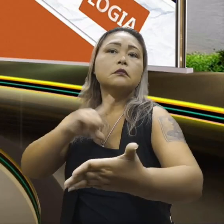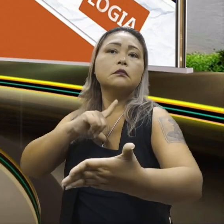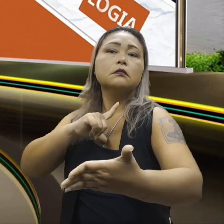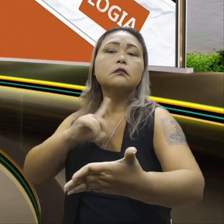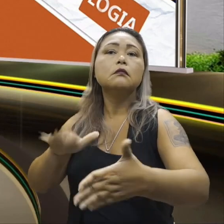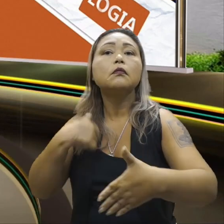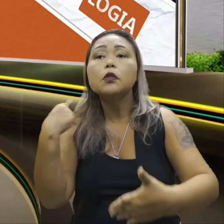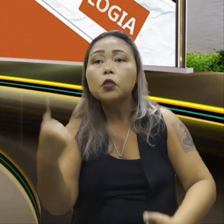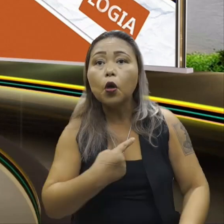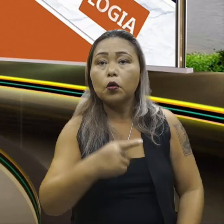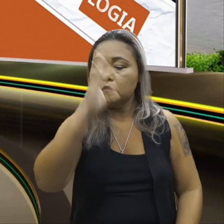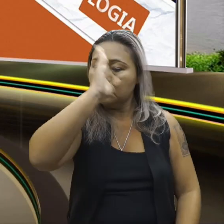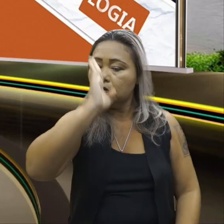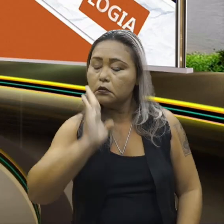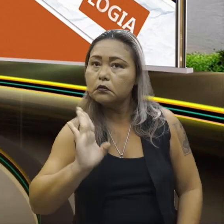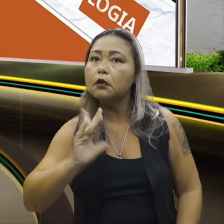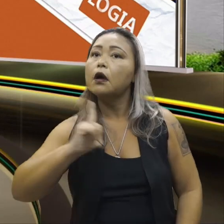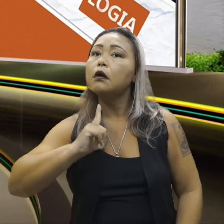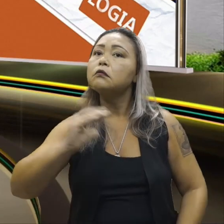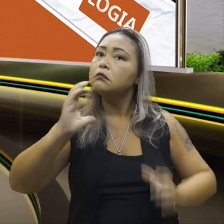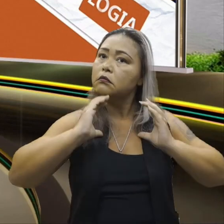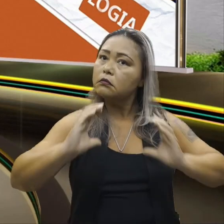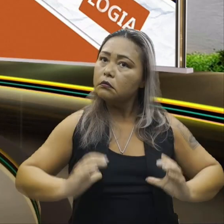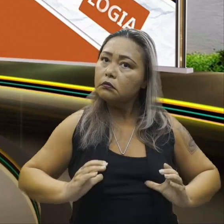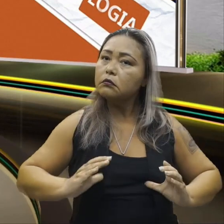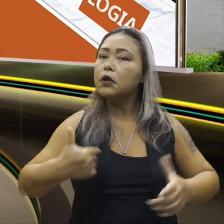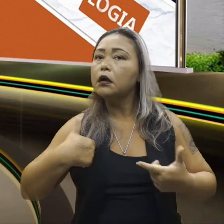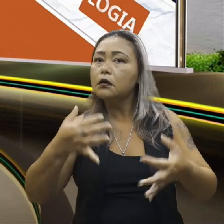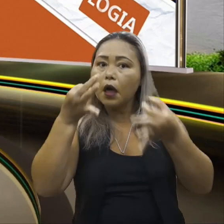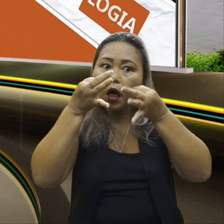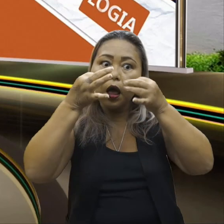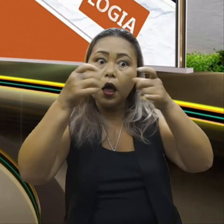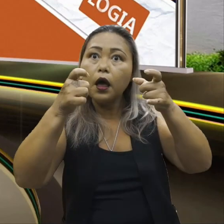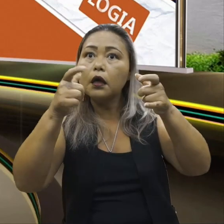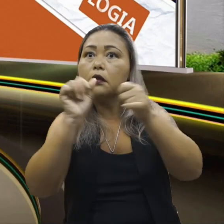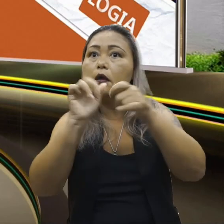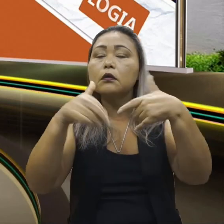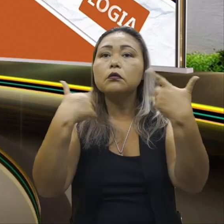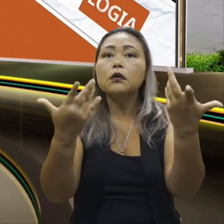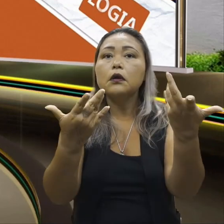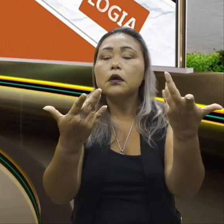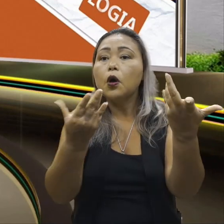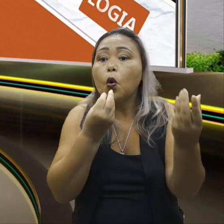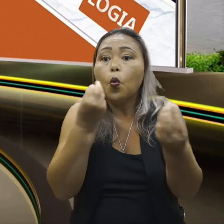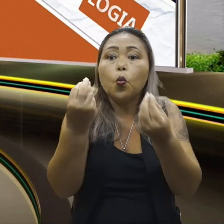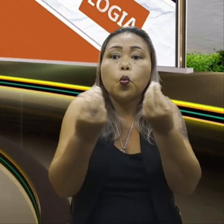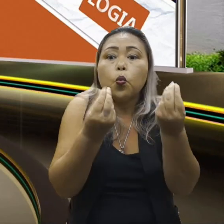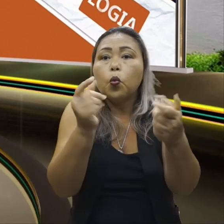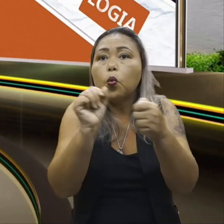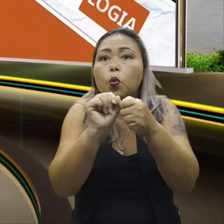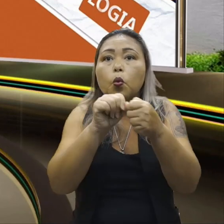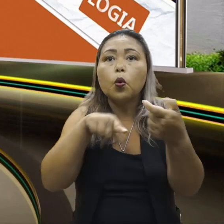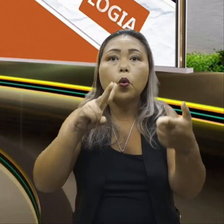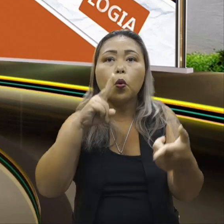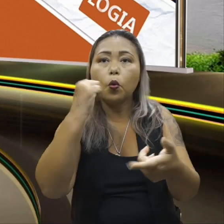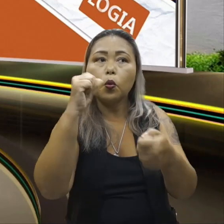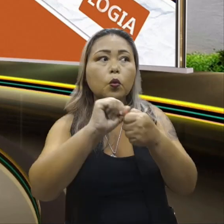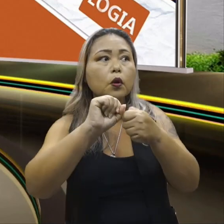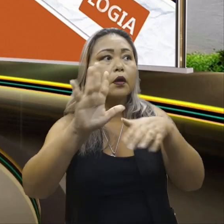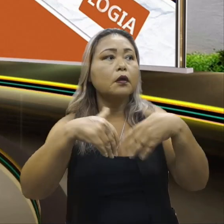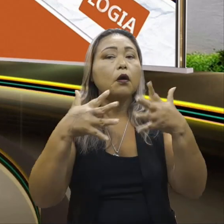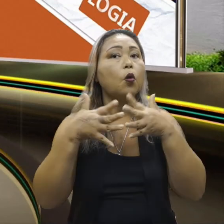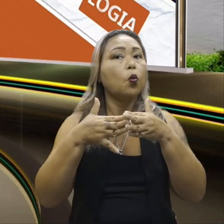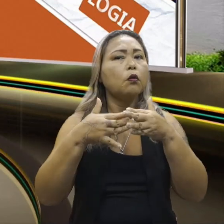nós brasileiros, nós cidadãos, temos que estar atentos à forma de atuação desses poderes para não confundir a